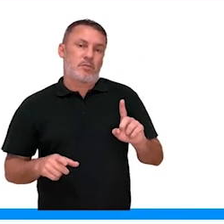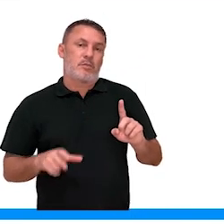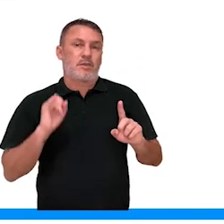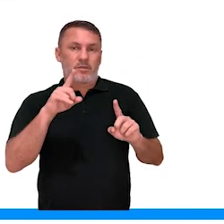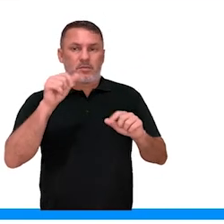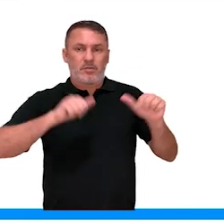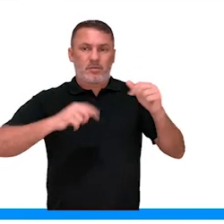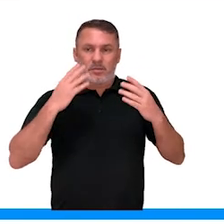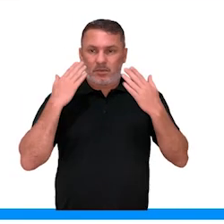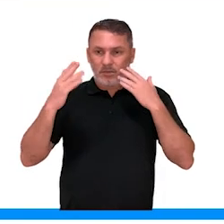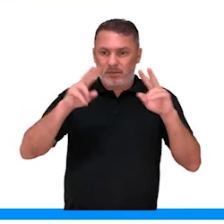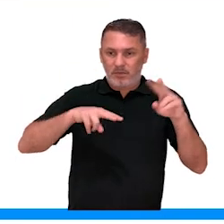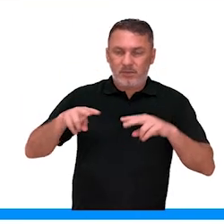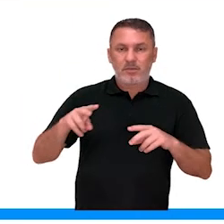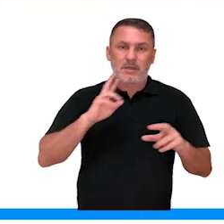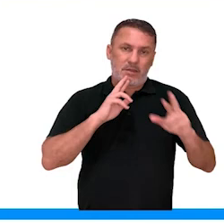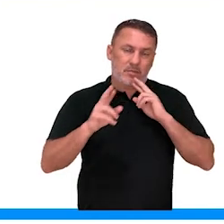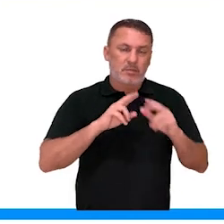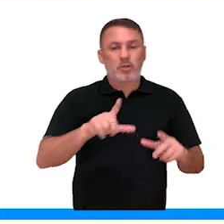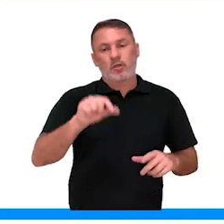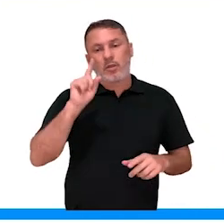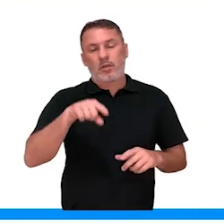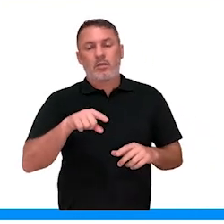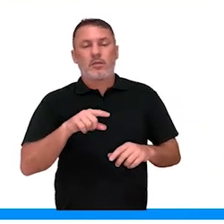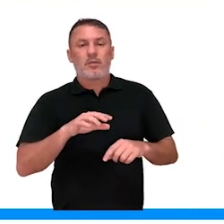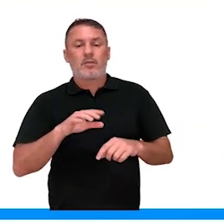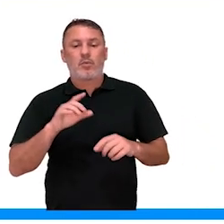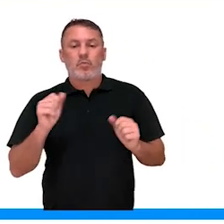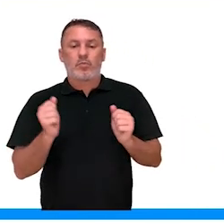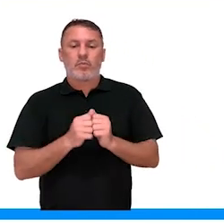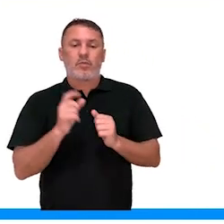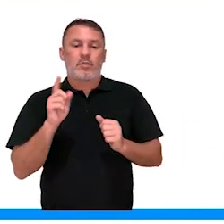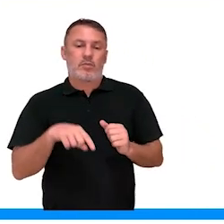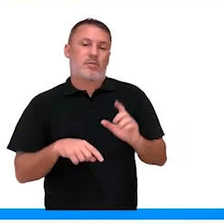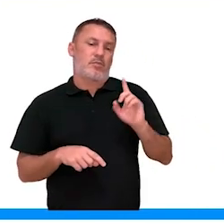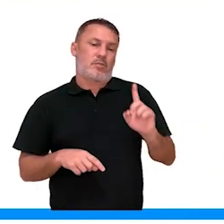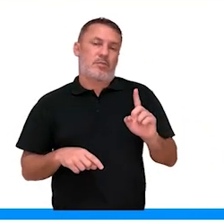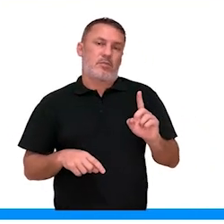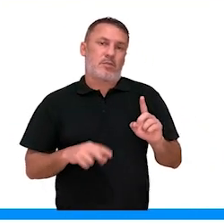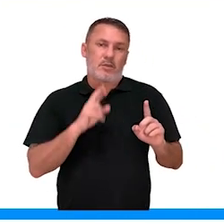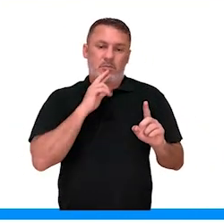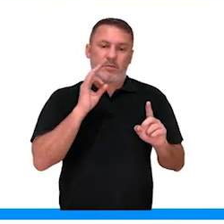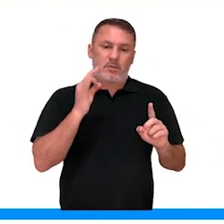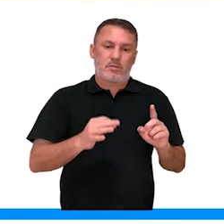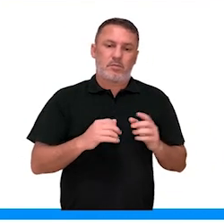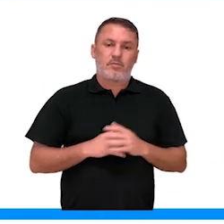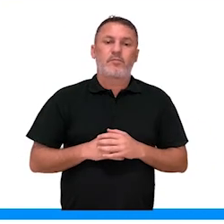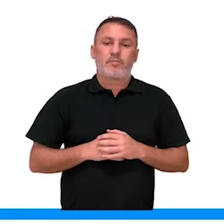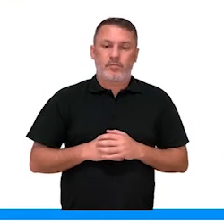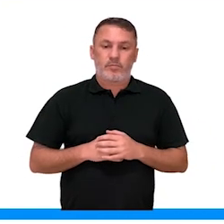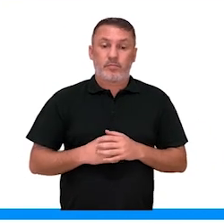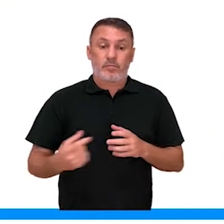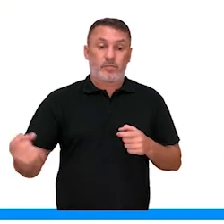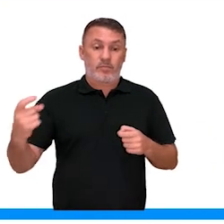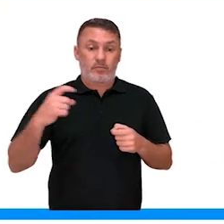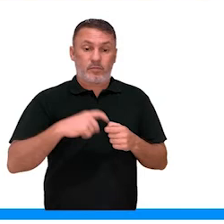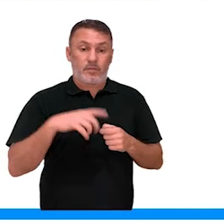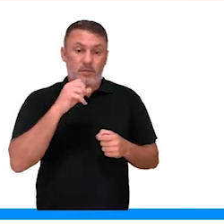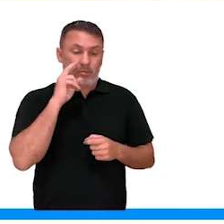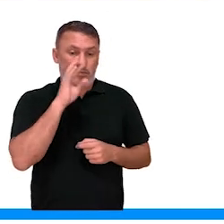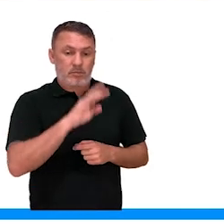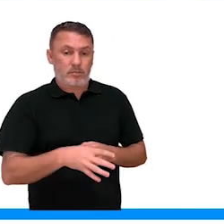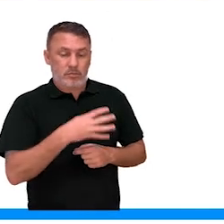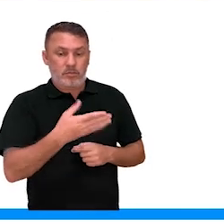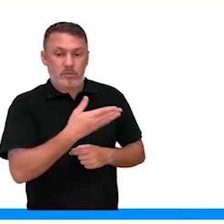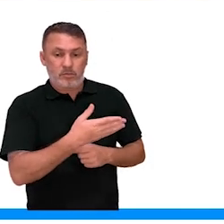ao analisar aqui as nossas alternativas, o tecido conjuntivo seria a nossa resposta. Vamos voltar aqui